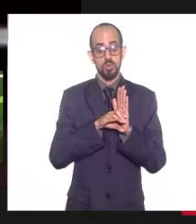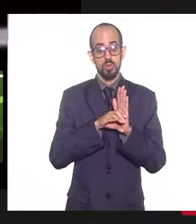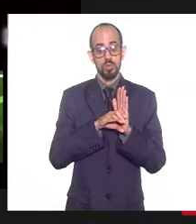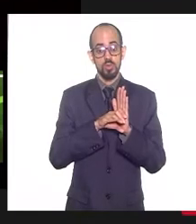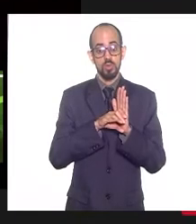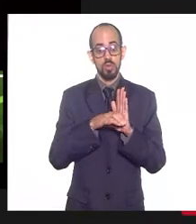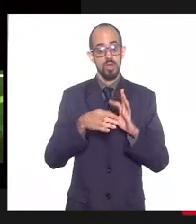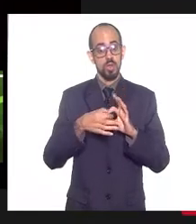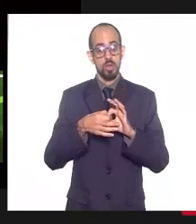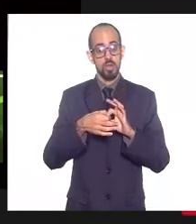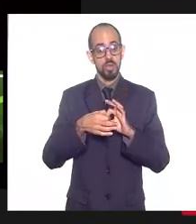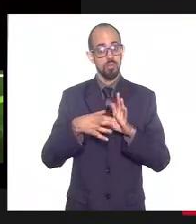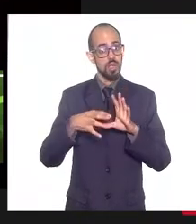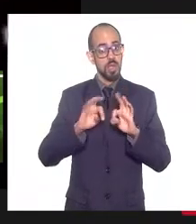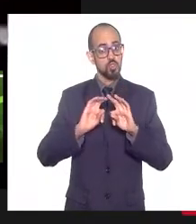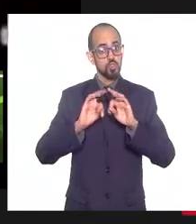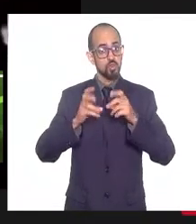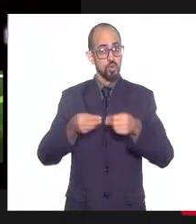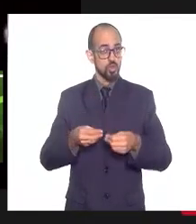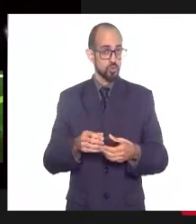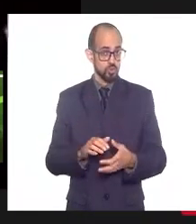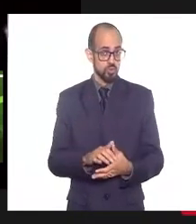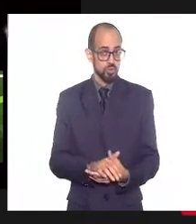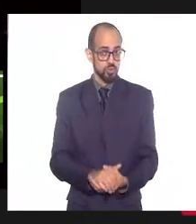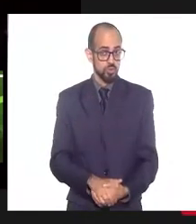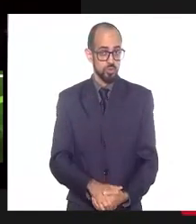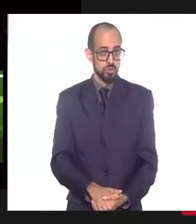da liberdade de todo mundo.